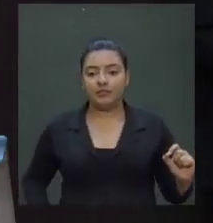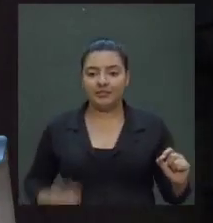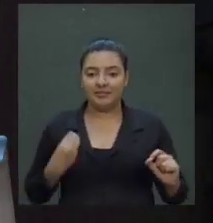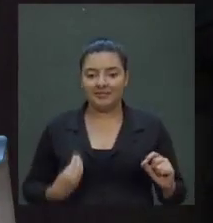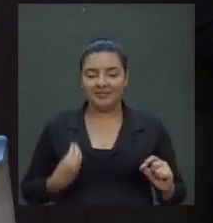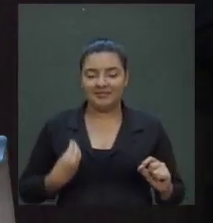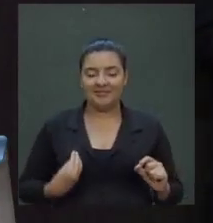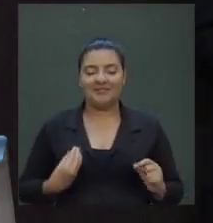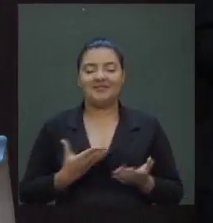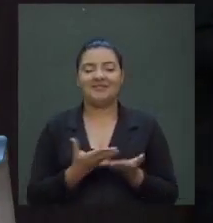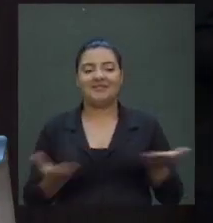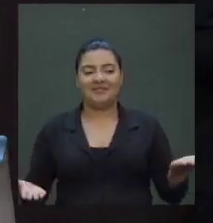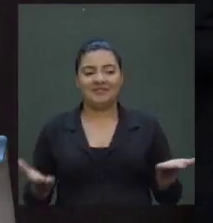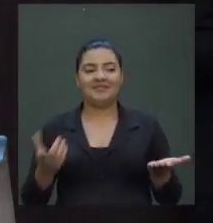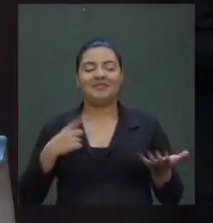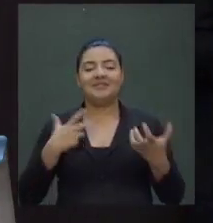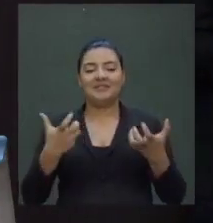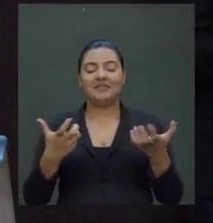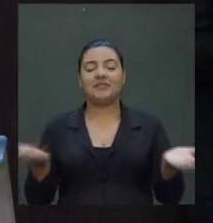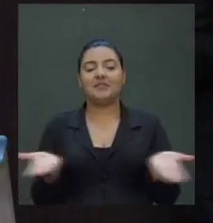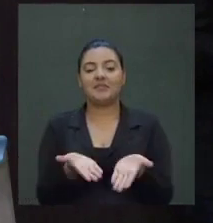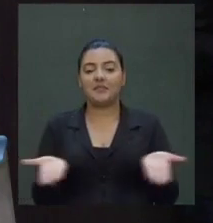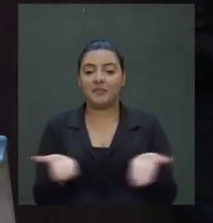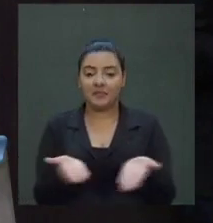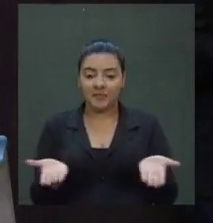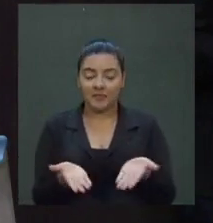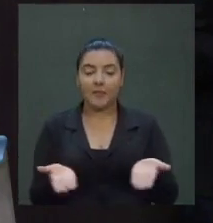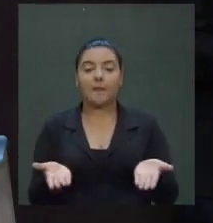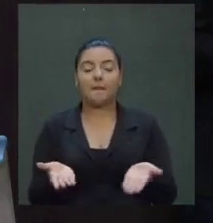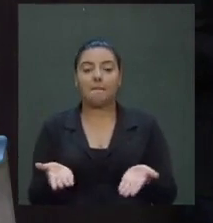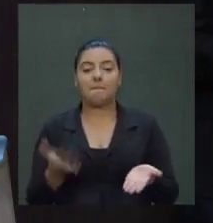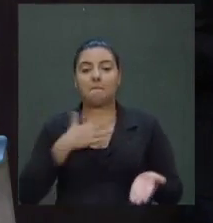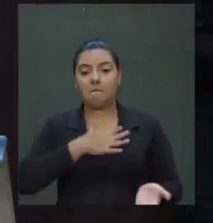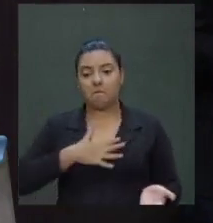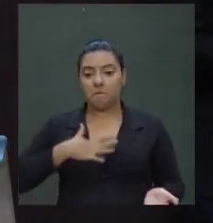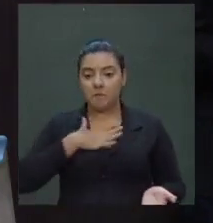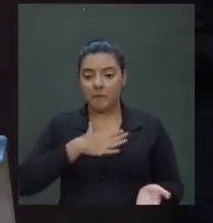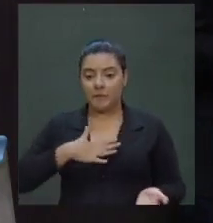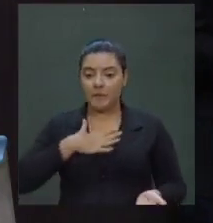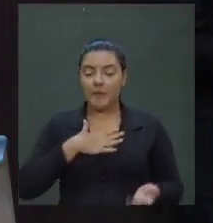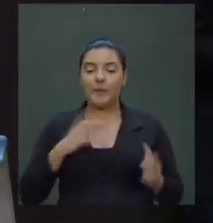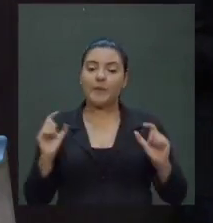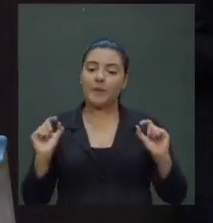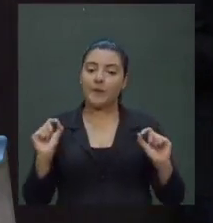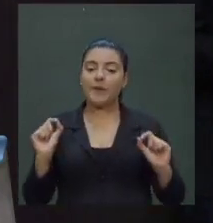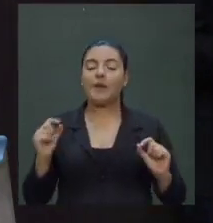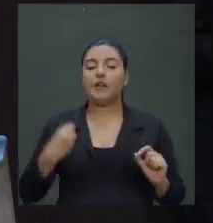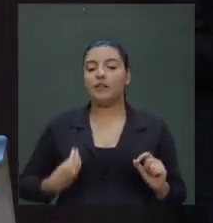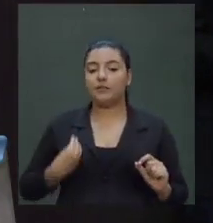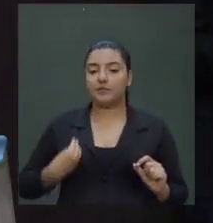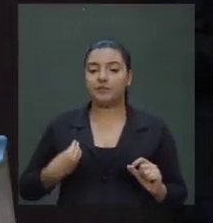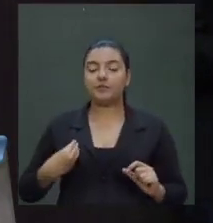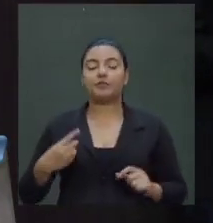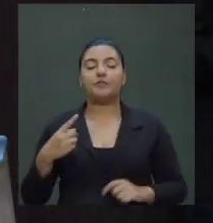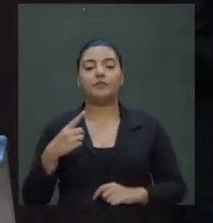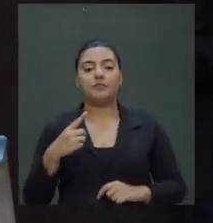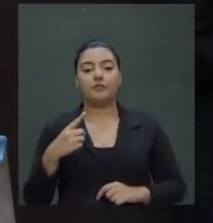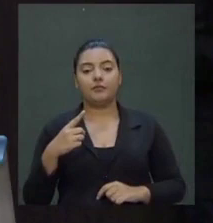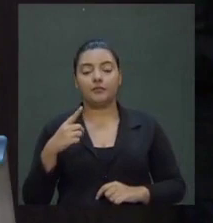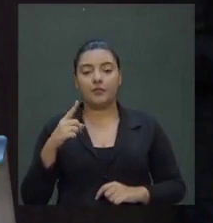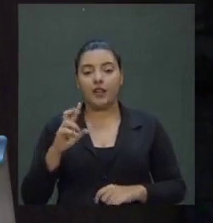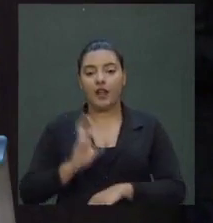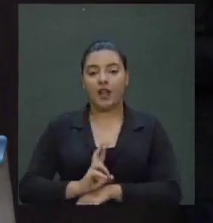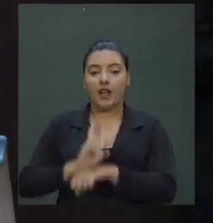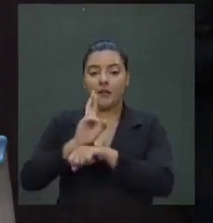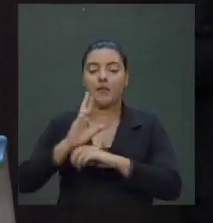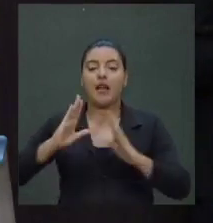Eu queria, antes de mais nada, registrar aqui, para a nossa alegria e honra, a presença aqui entre nós dos representantes da